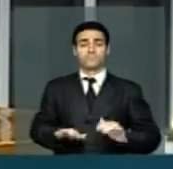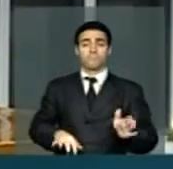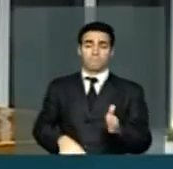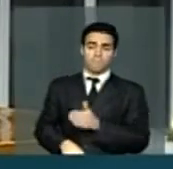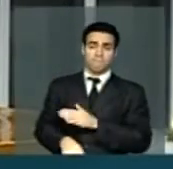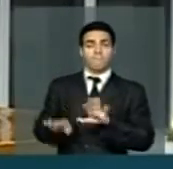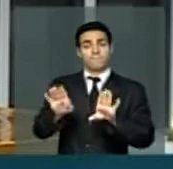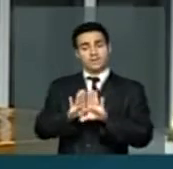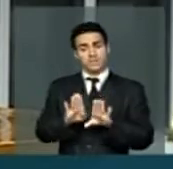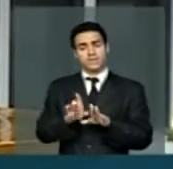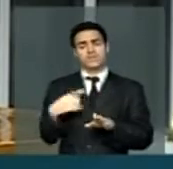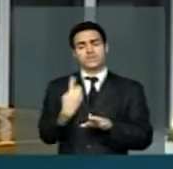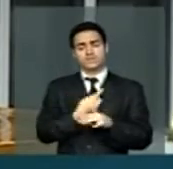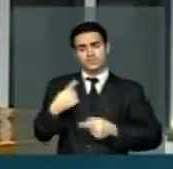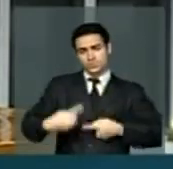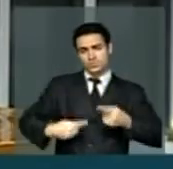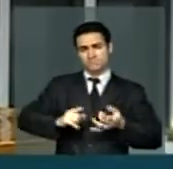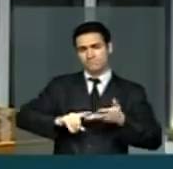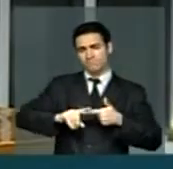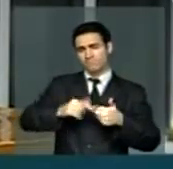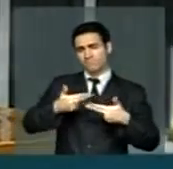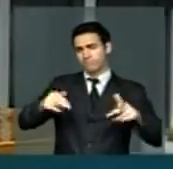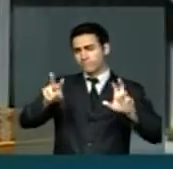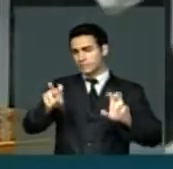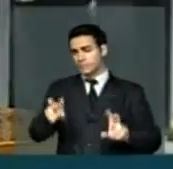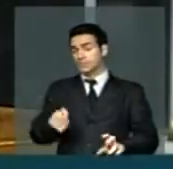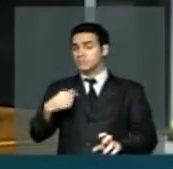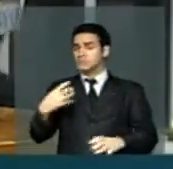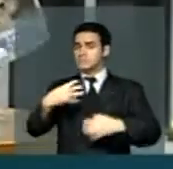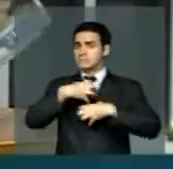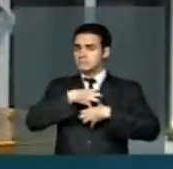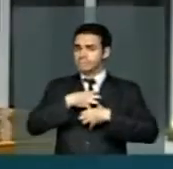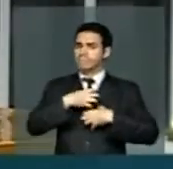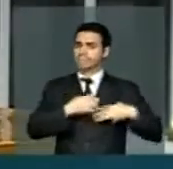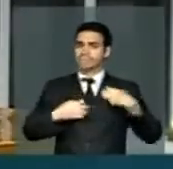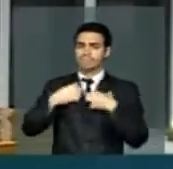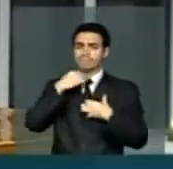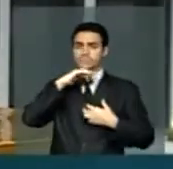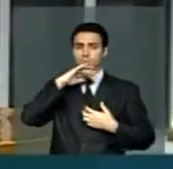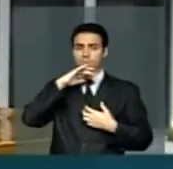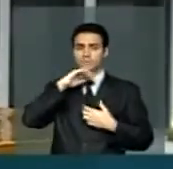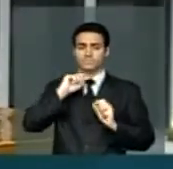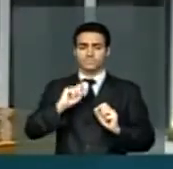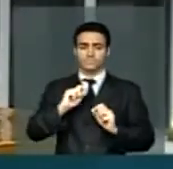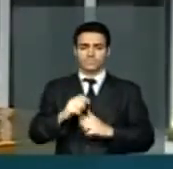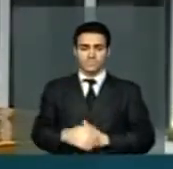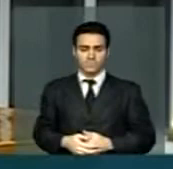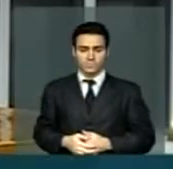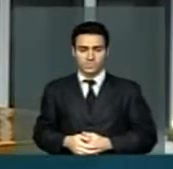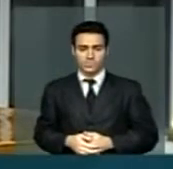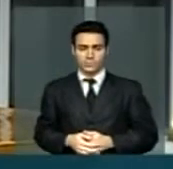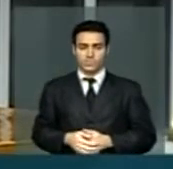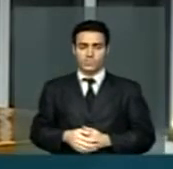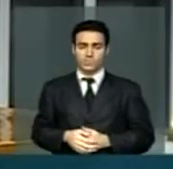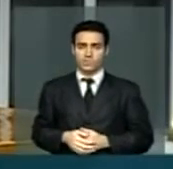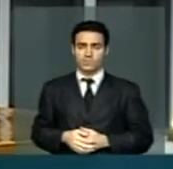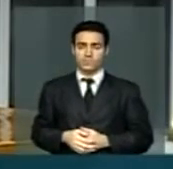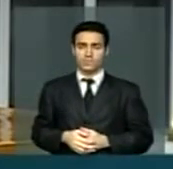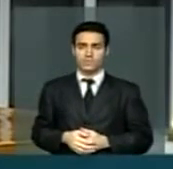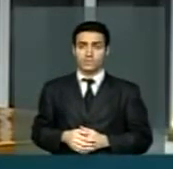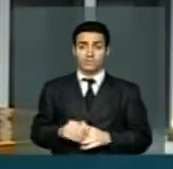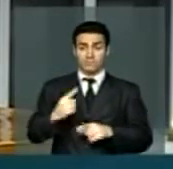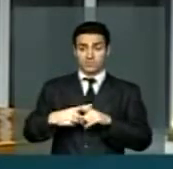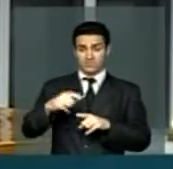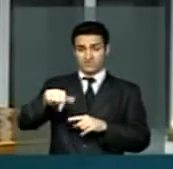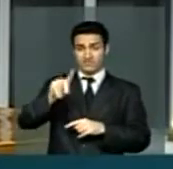ali também discutimos vários aspectos que nos provocam inquietações. Dentre eles, o fato do